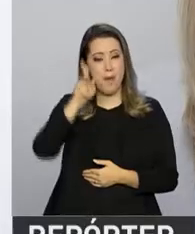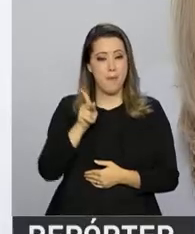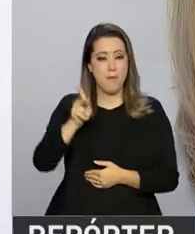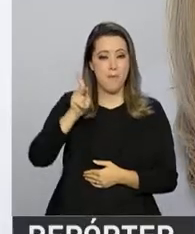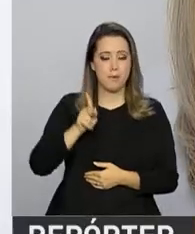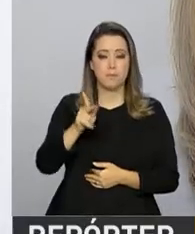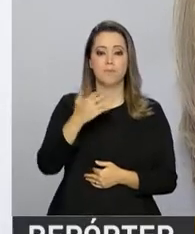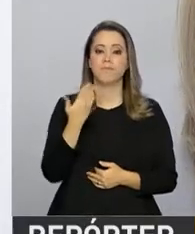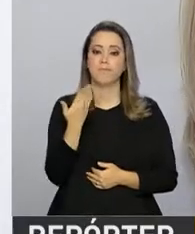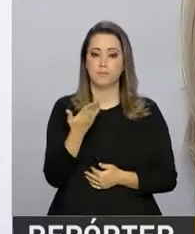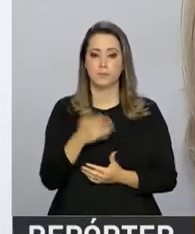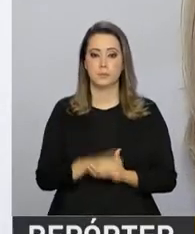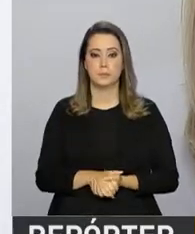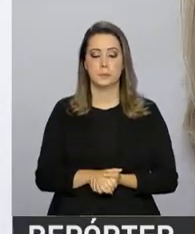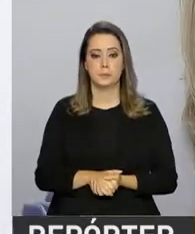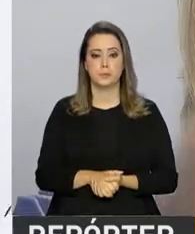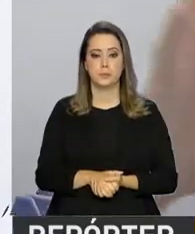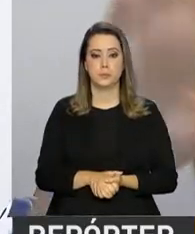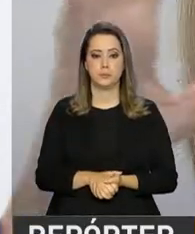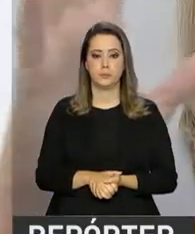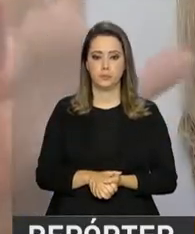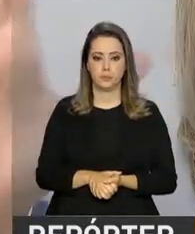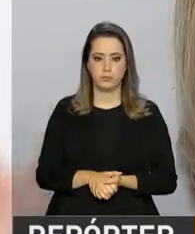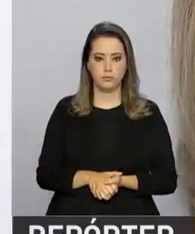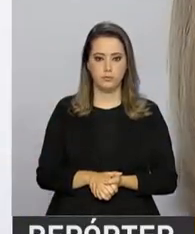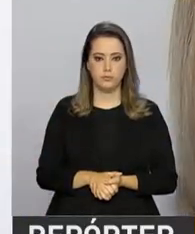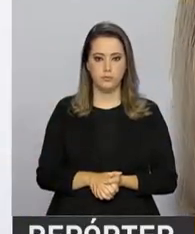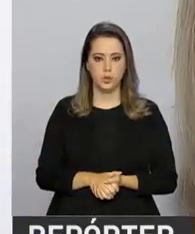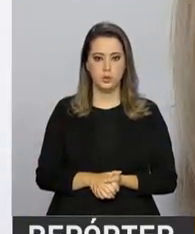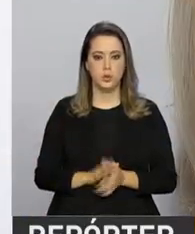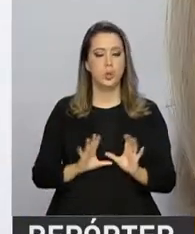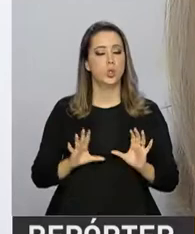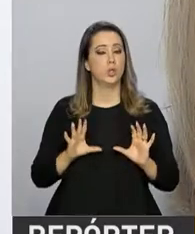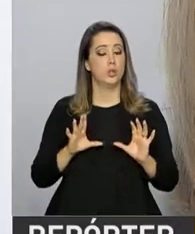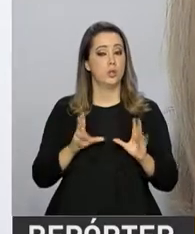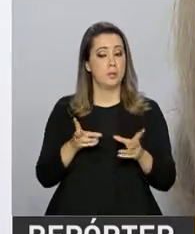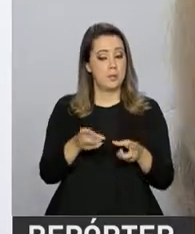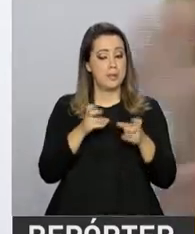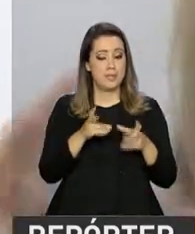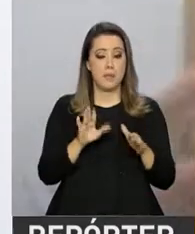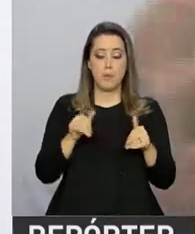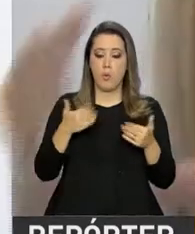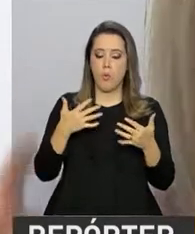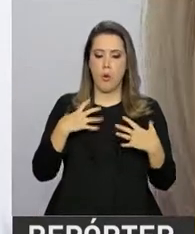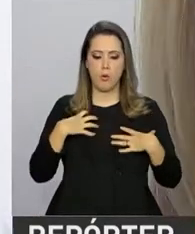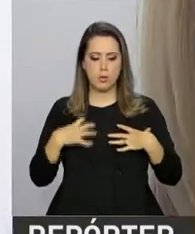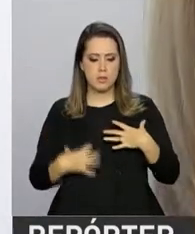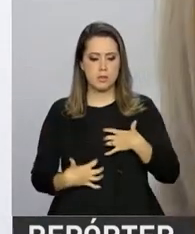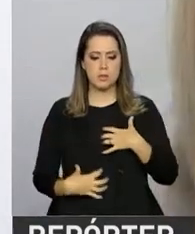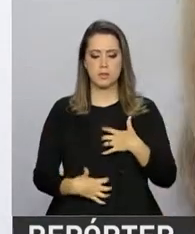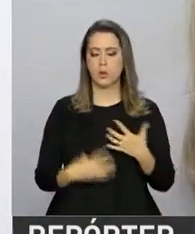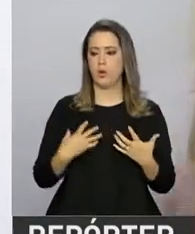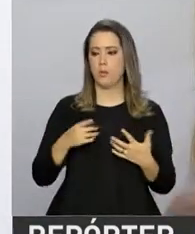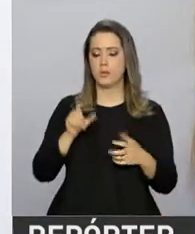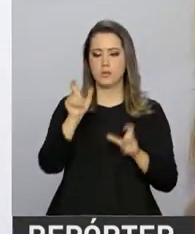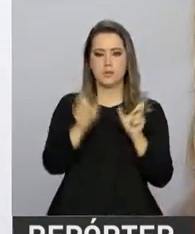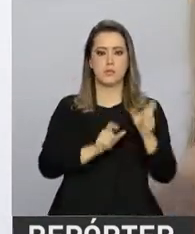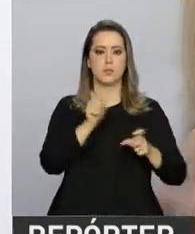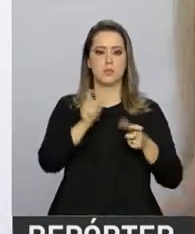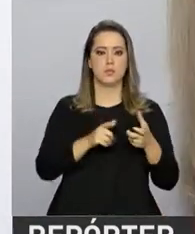Esses sintomas têm que ser analisados dentro de um contexto, porque se você fala de um sintoma isolado,